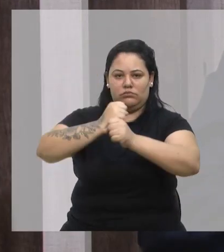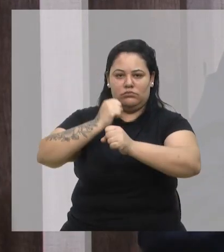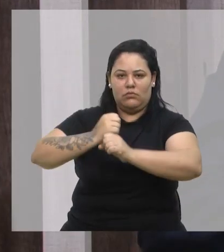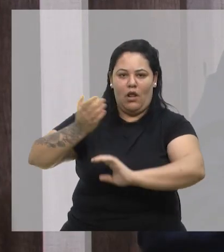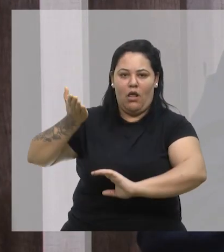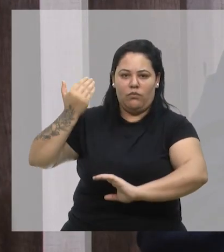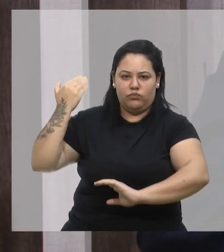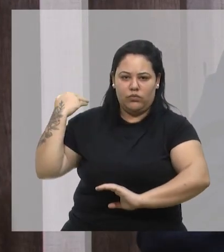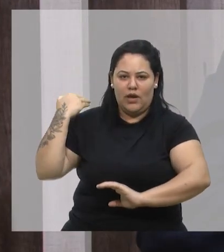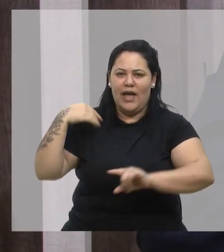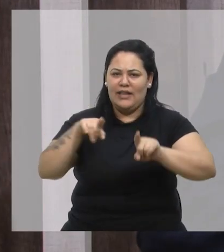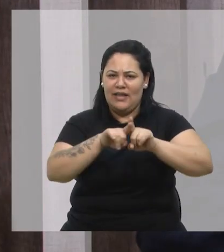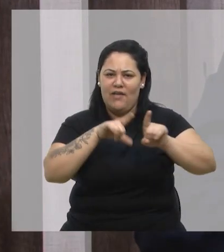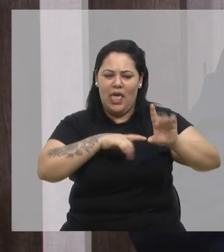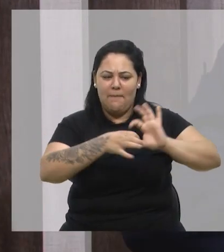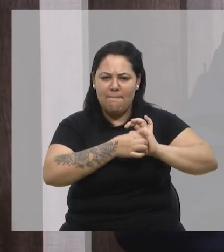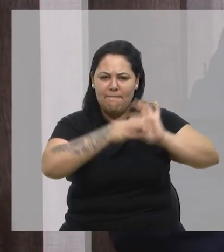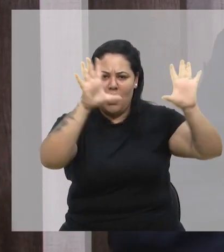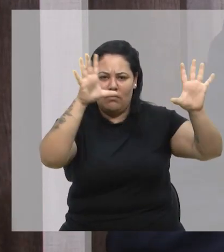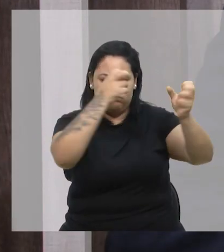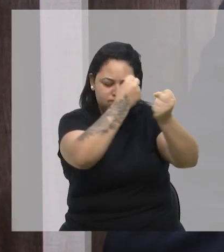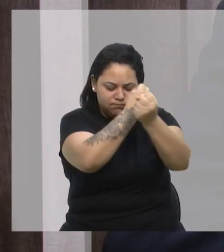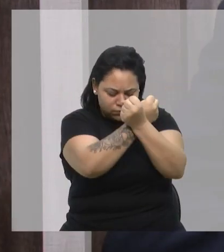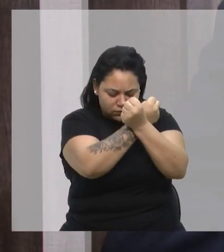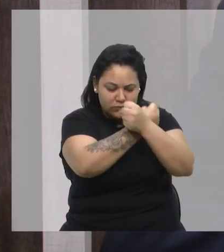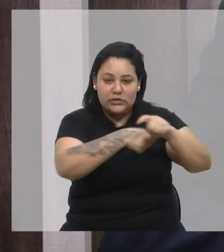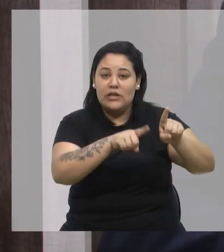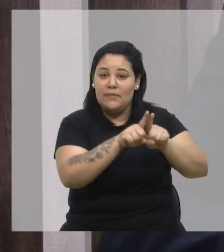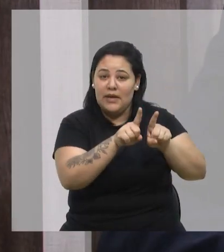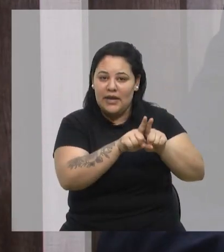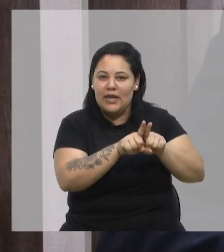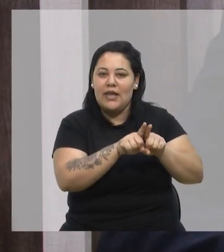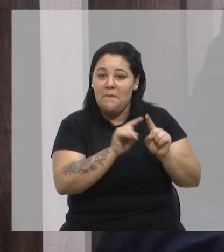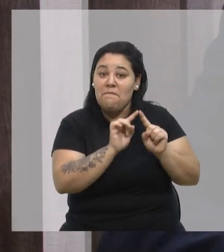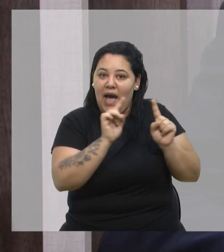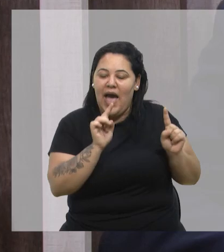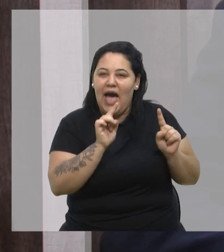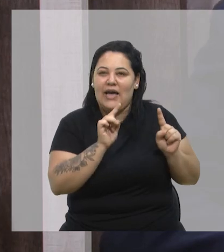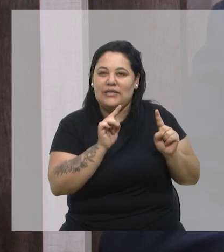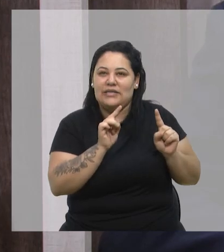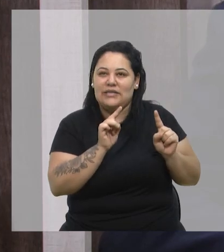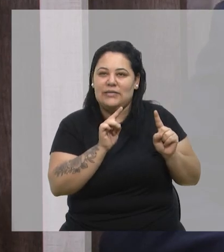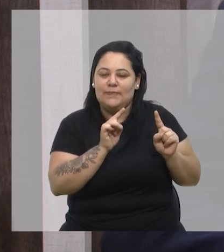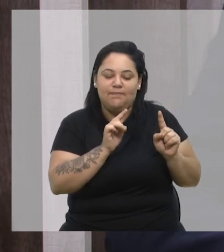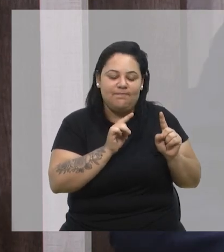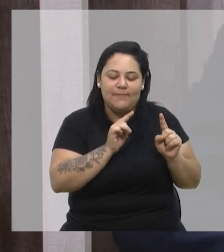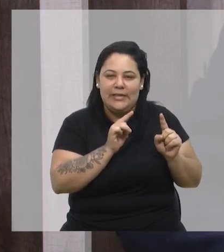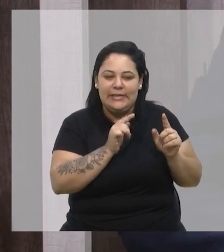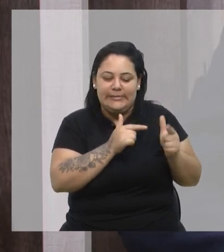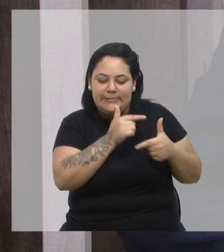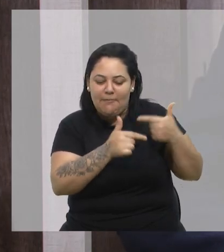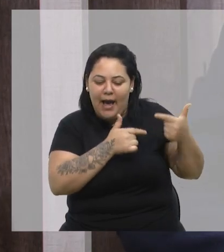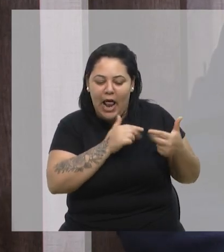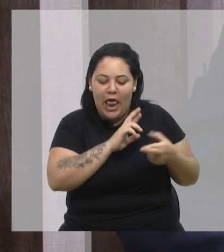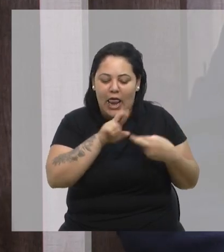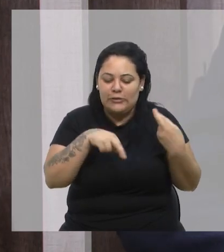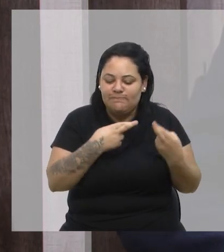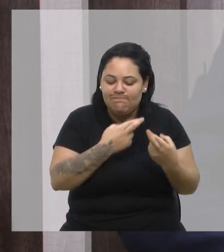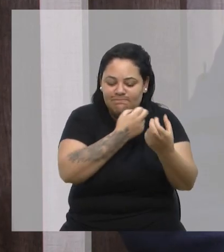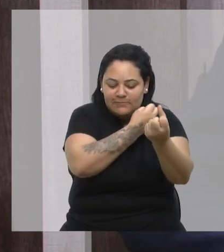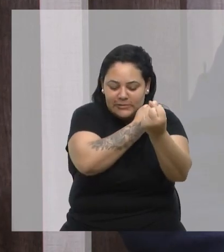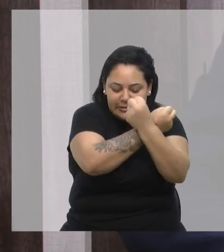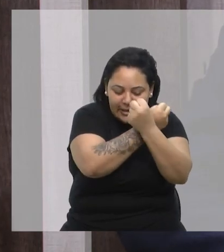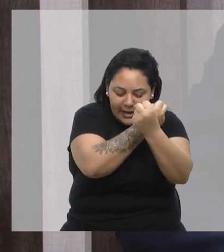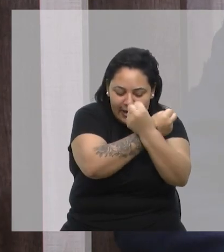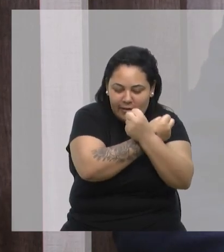ainda com a abolição da escravatura como algo incipiente, mas se bem que o